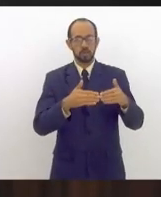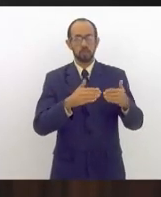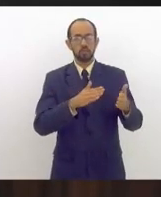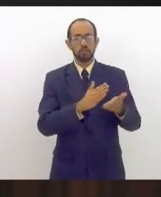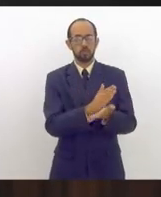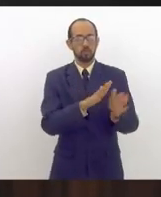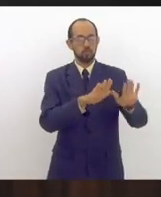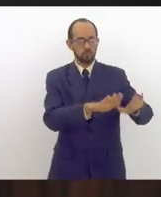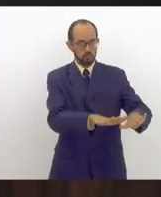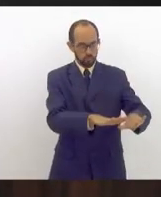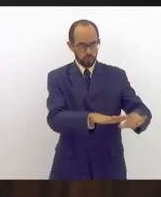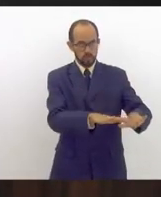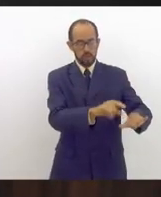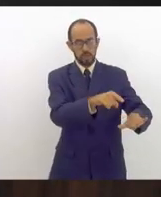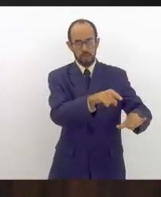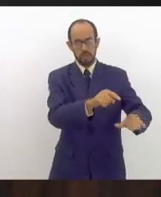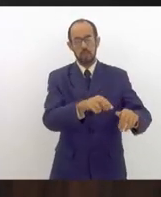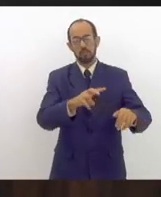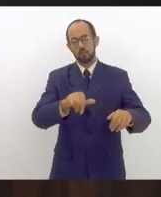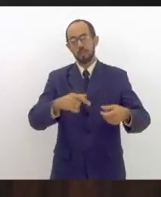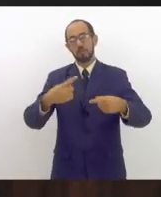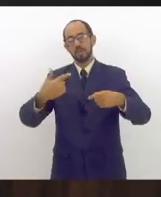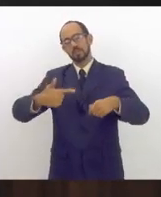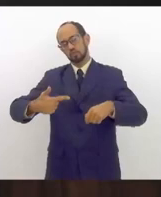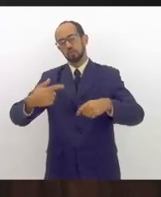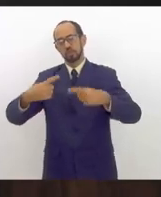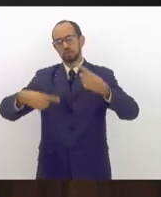Aprovado. Vai a redação do vencido para a segunda discussão.